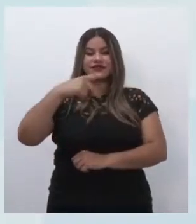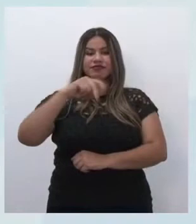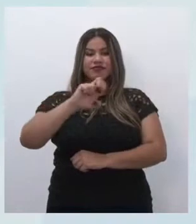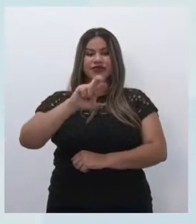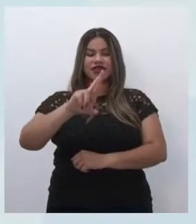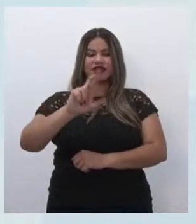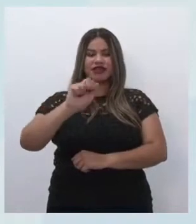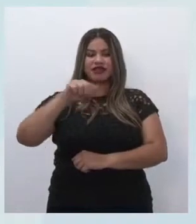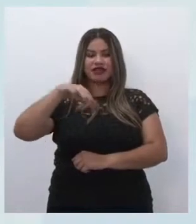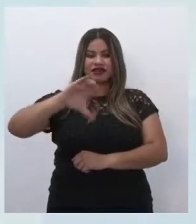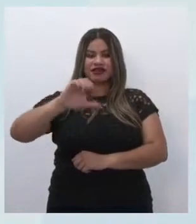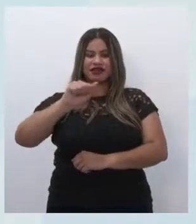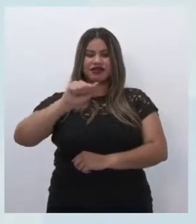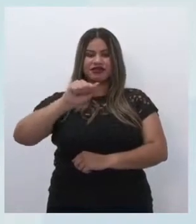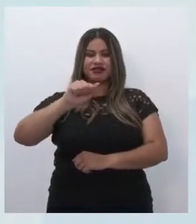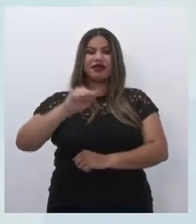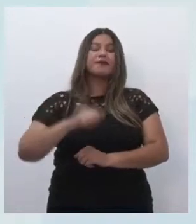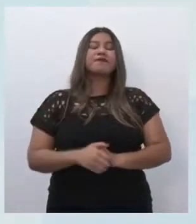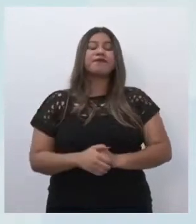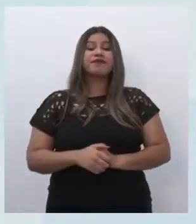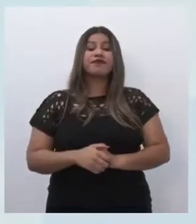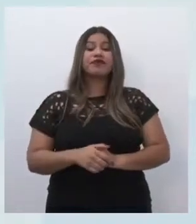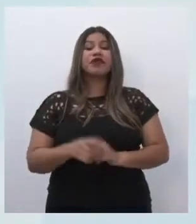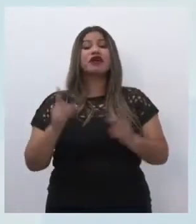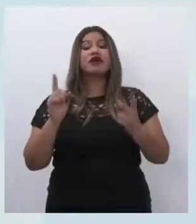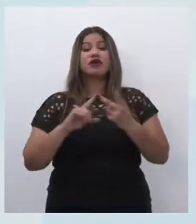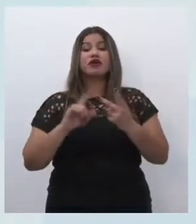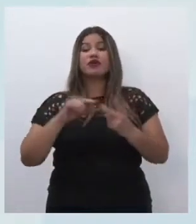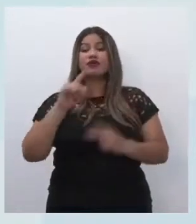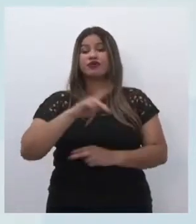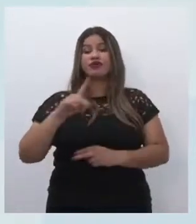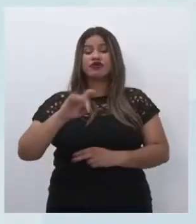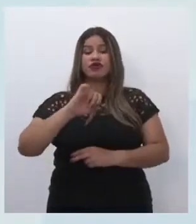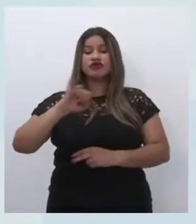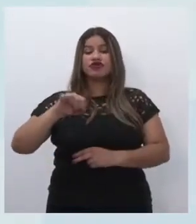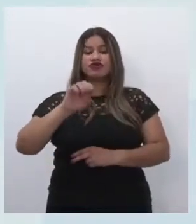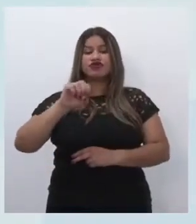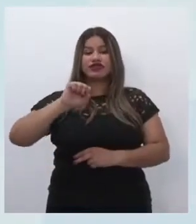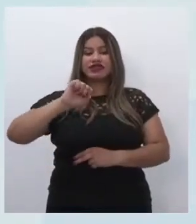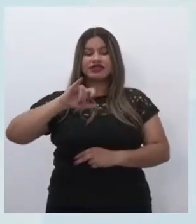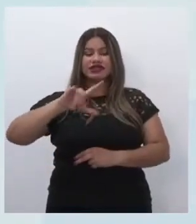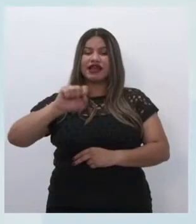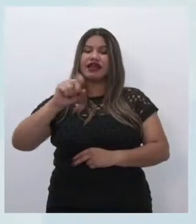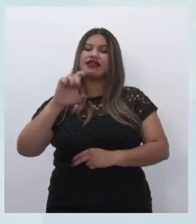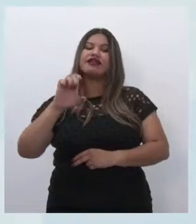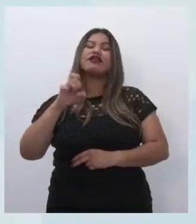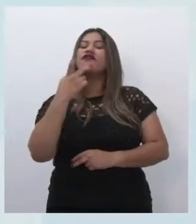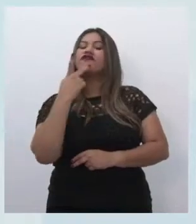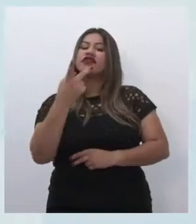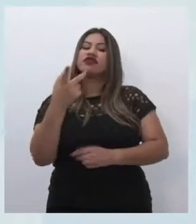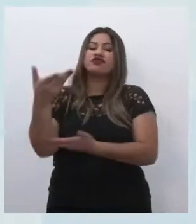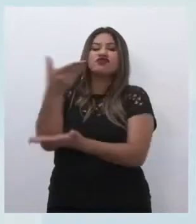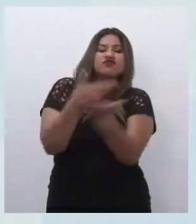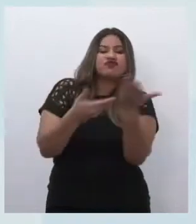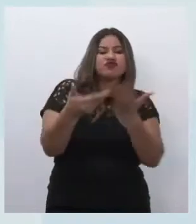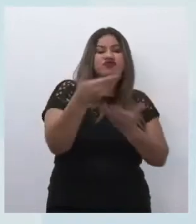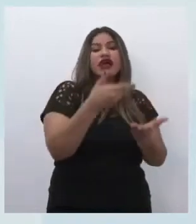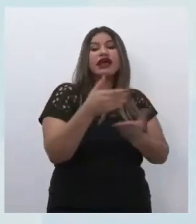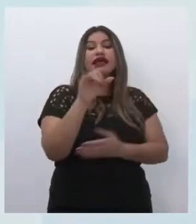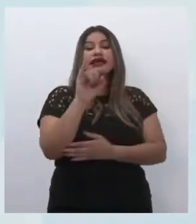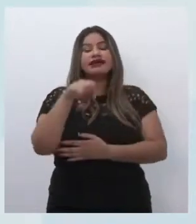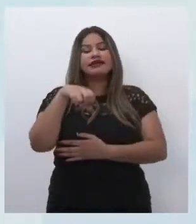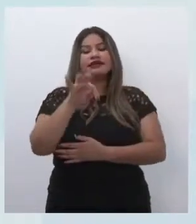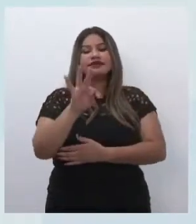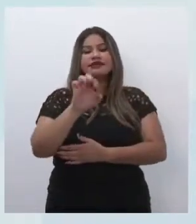Josiele está colocando interação. Muitos estão colocando esperança. Para a 9,